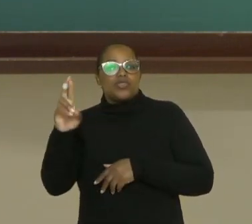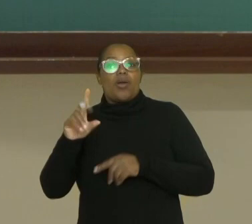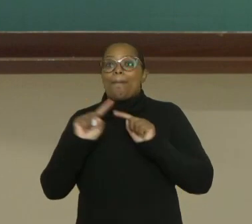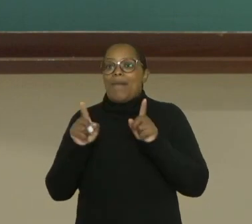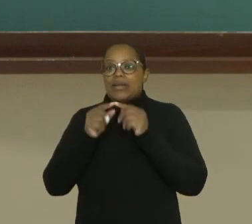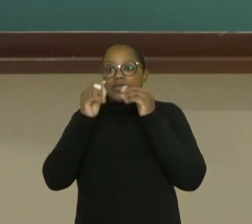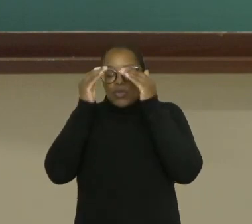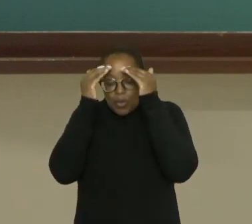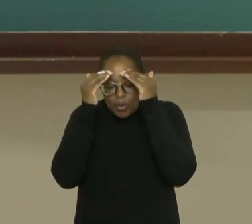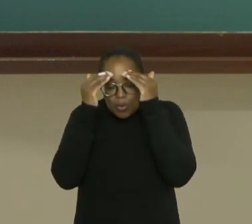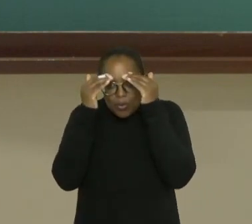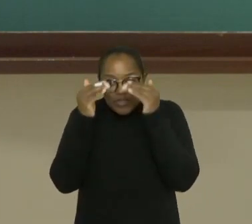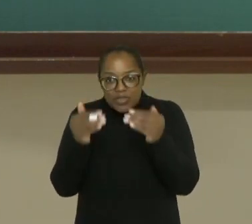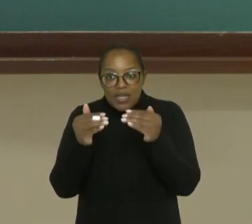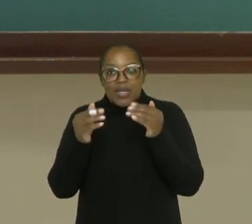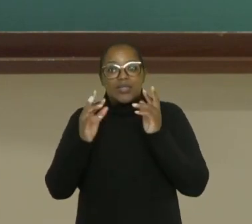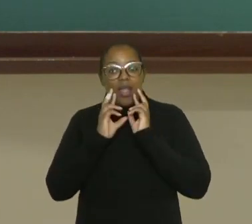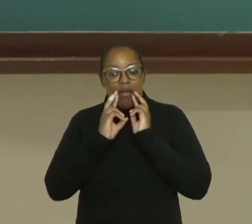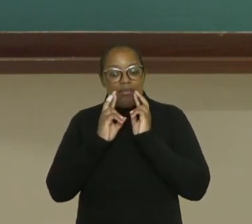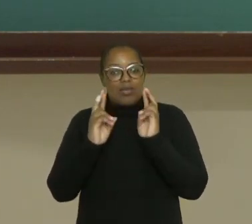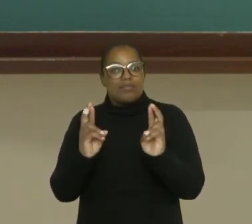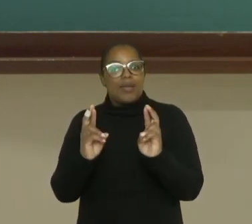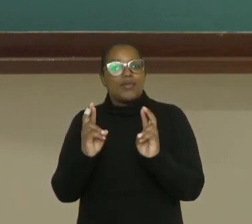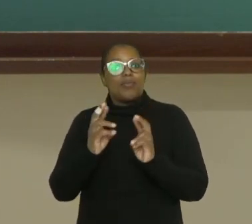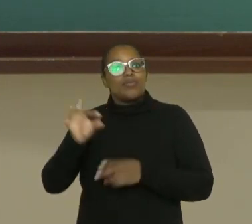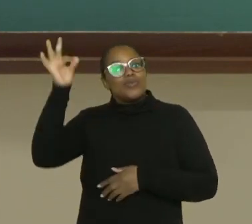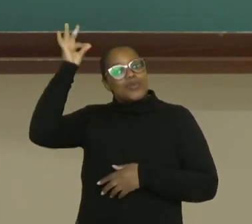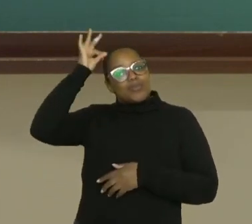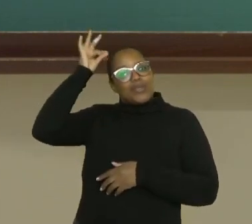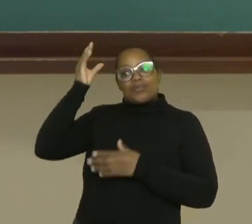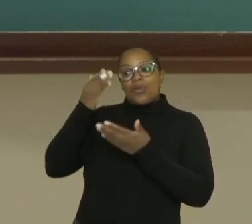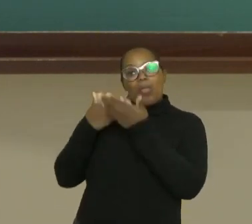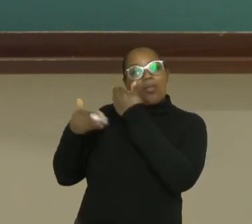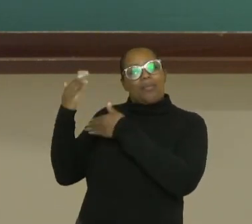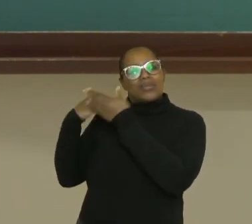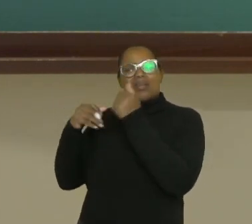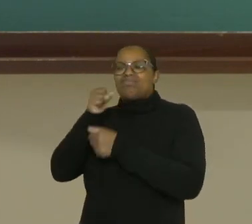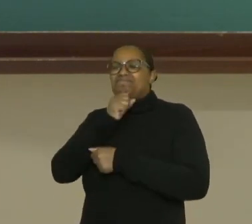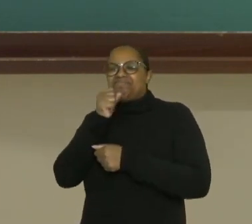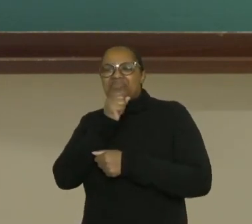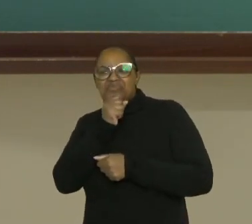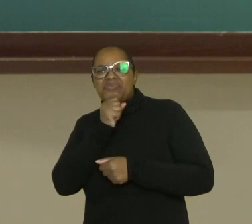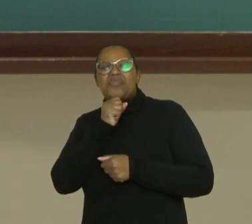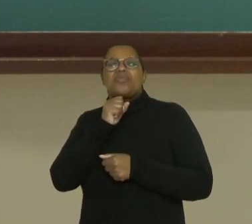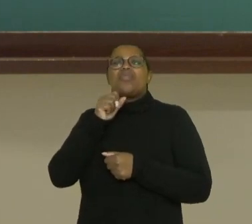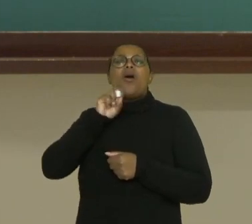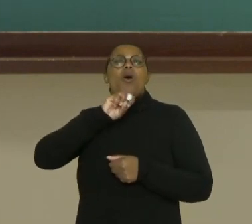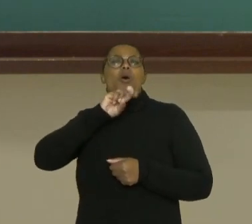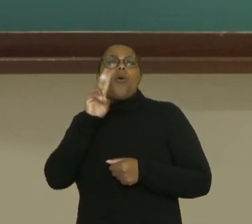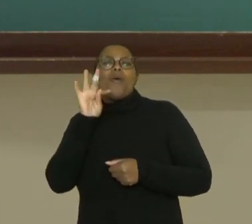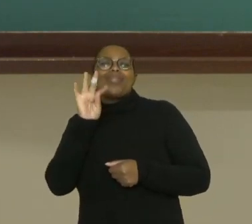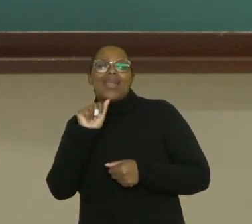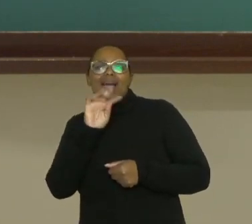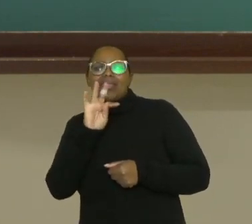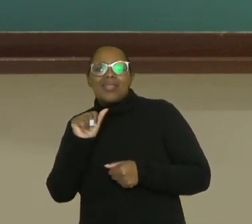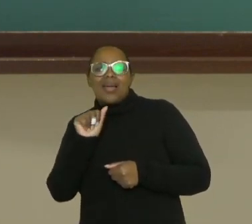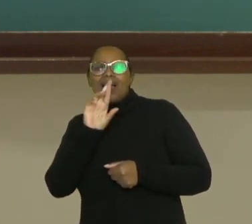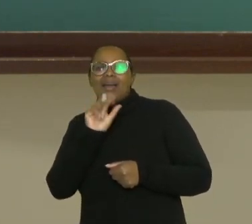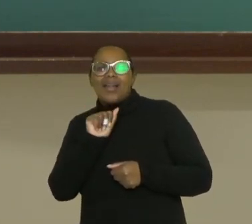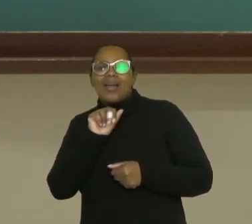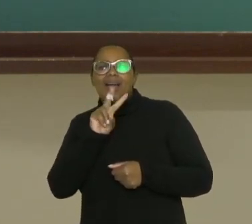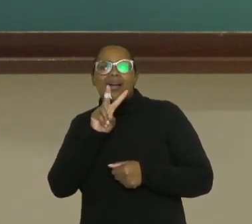Respeito pelos espíritos dos ancestrais, seus avós, bisavós, tataravós, aqueles que vieram antes de nós.